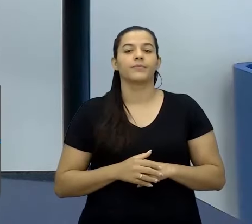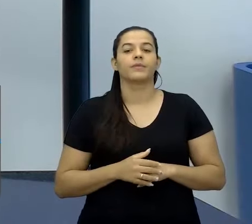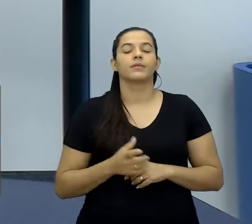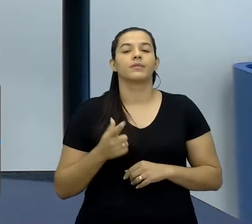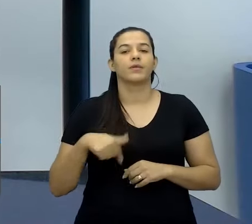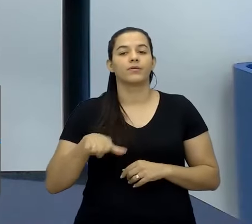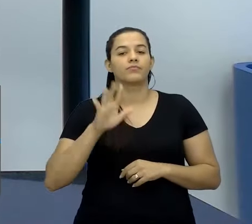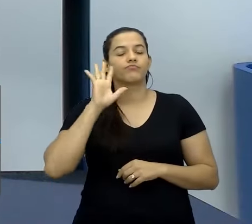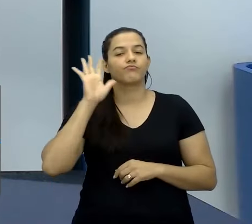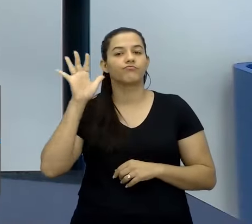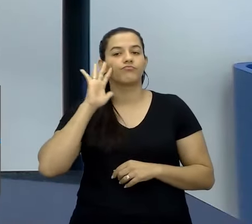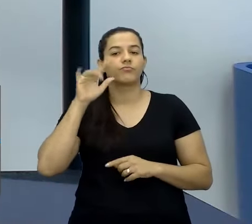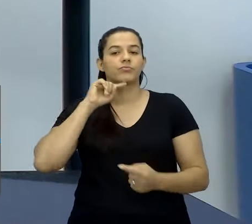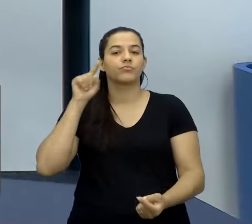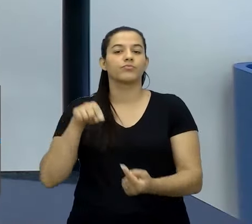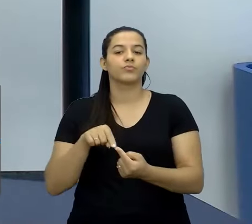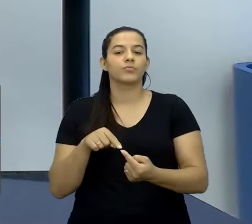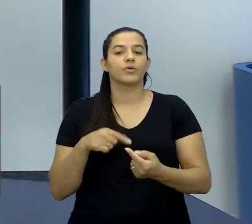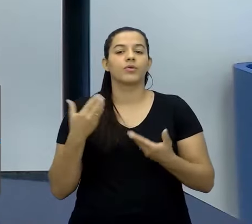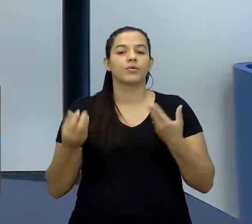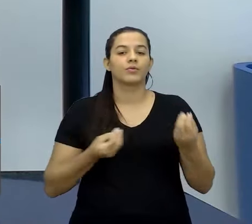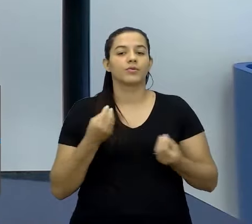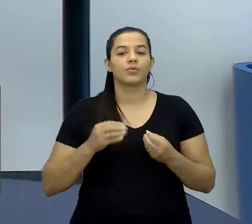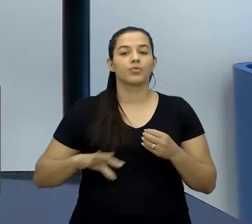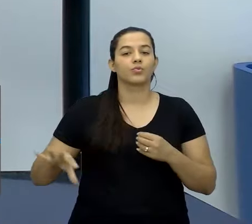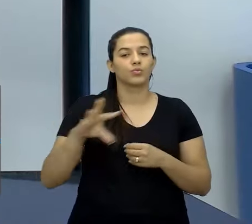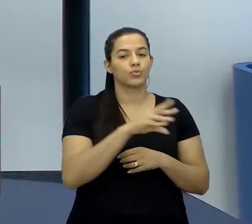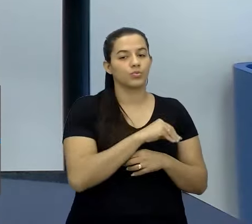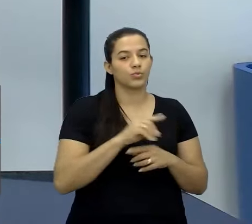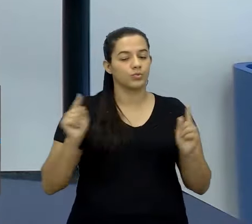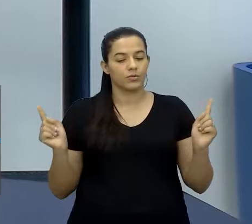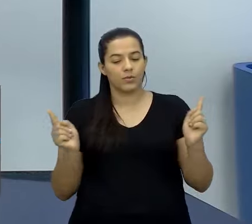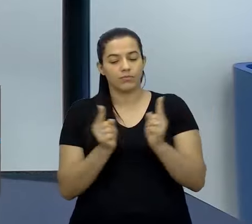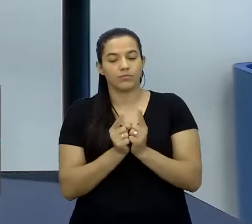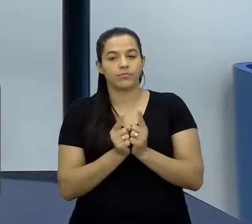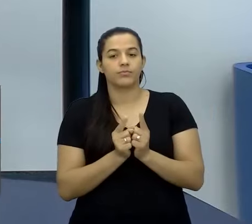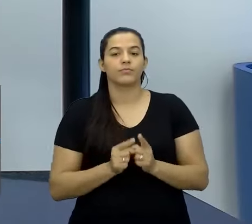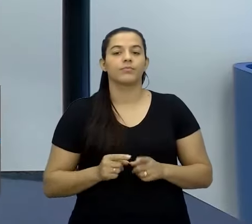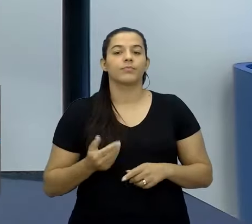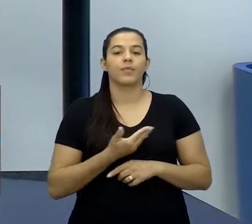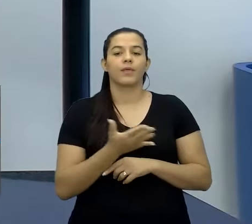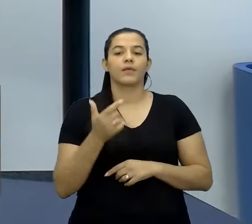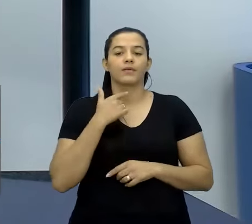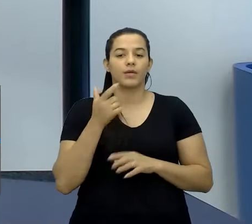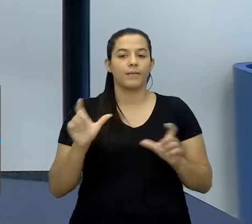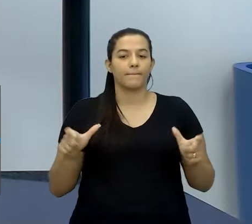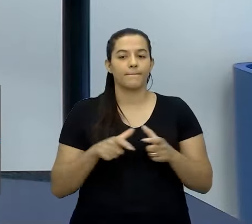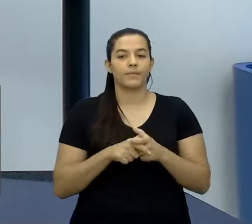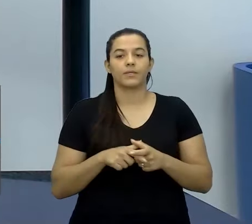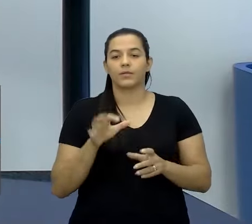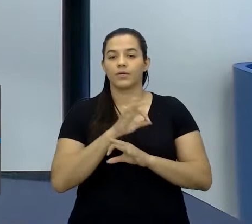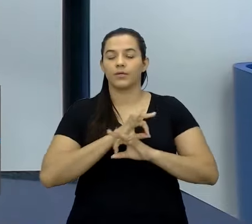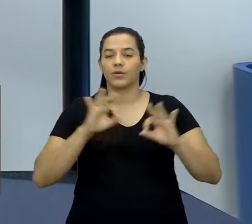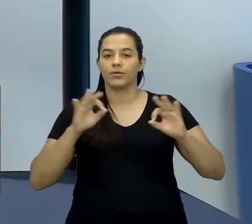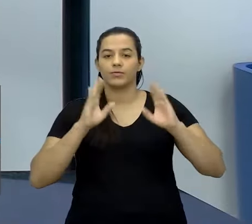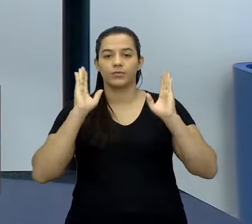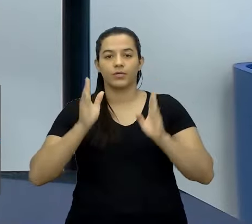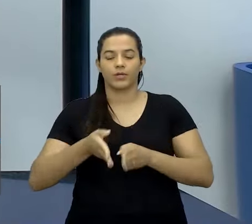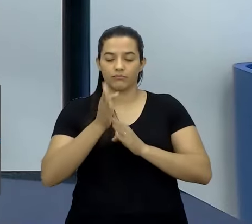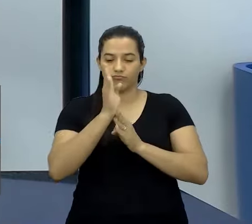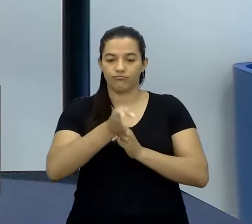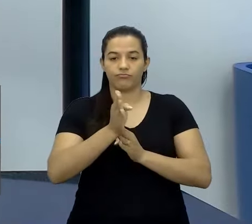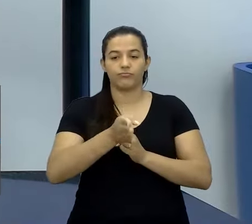refletir sobre o seu público-alvo para pensar. Não dá para ser tudo isso? Reduza um pouquinho. bom? Ah, tá, mas o meu já é pequeno. Então, ótimo. Você já tem o direcionamento.